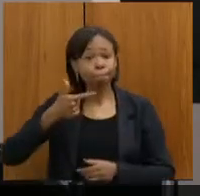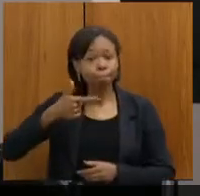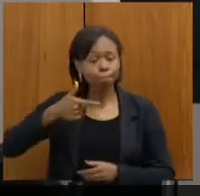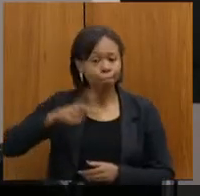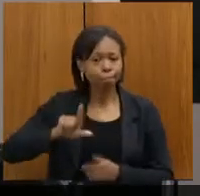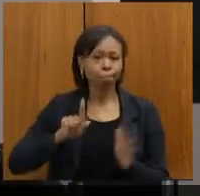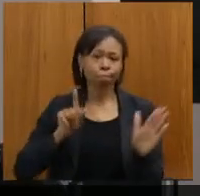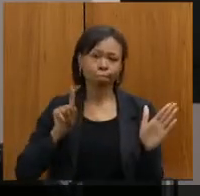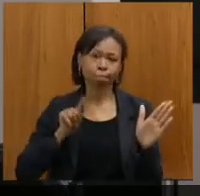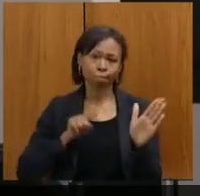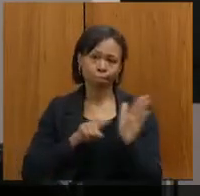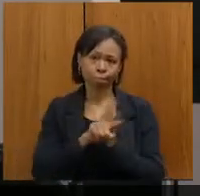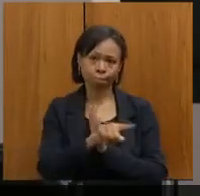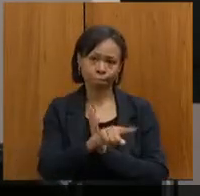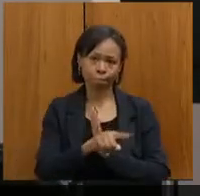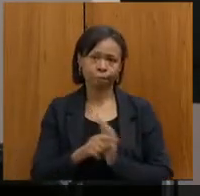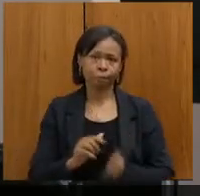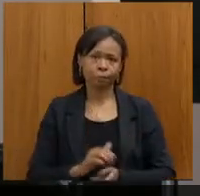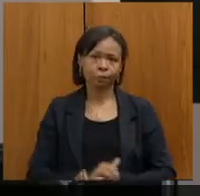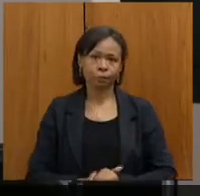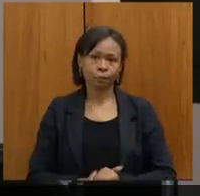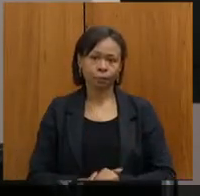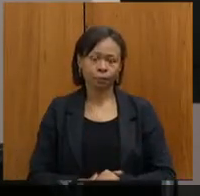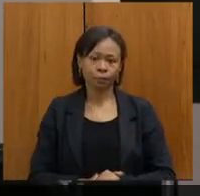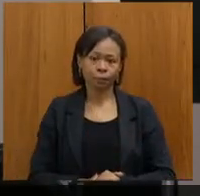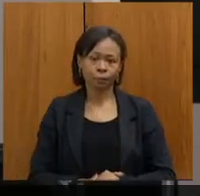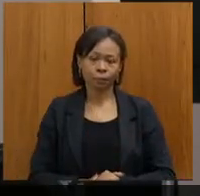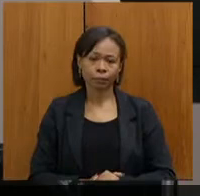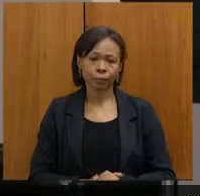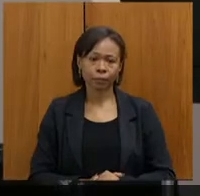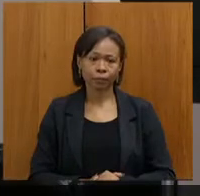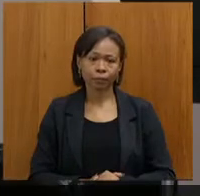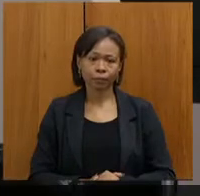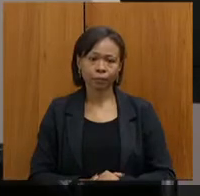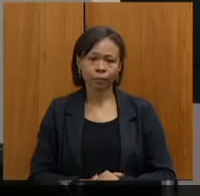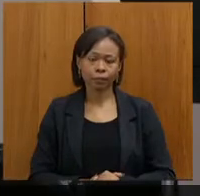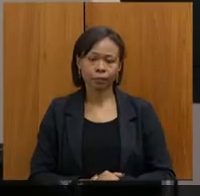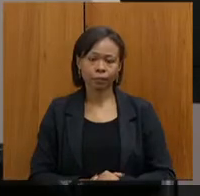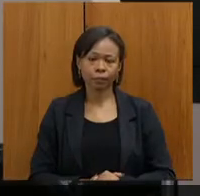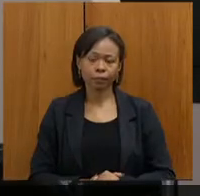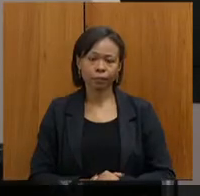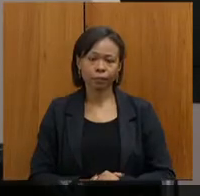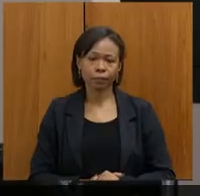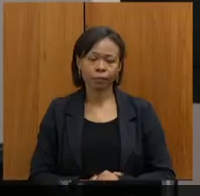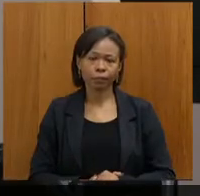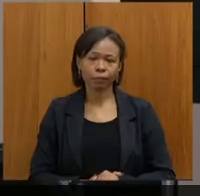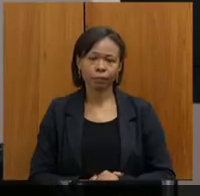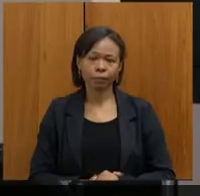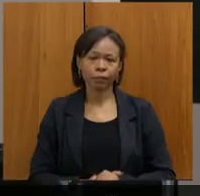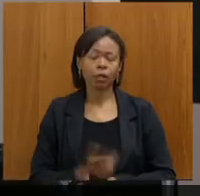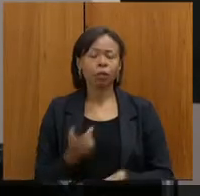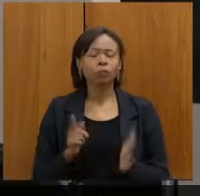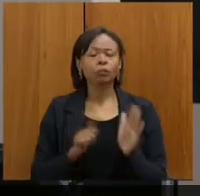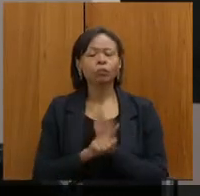pergunta é e qual a expectativa